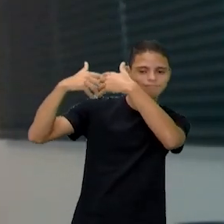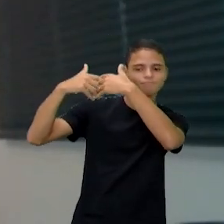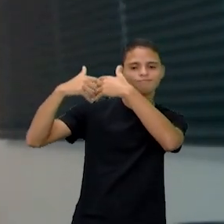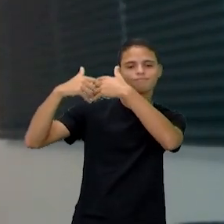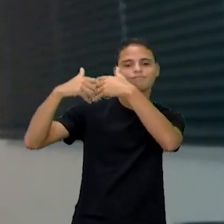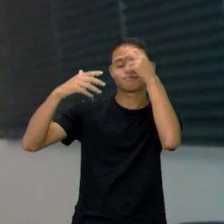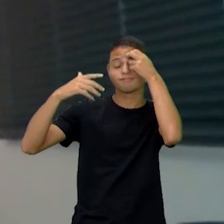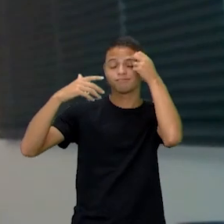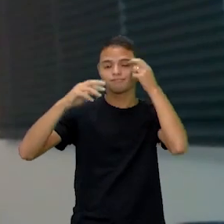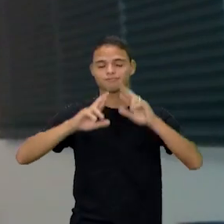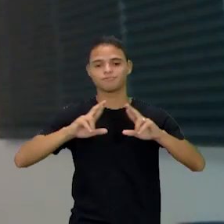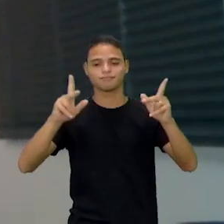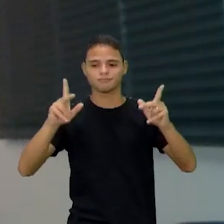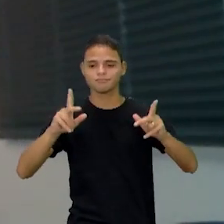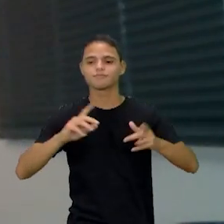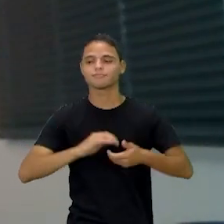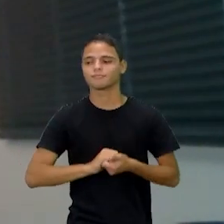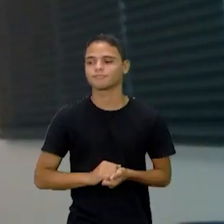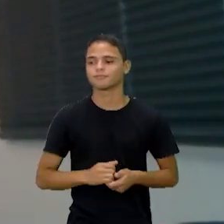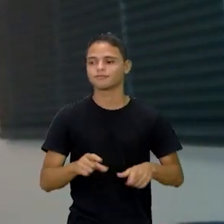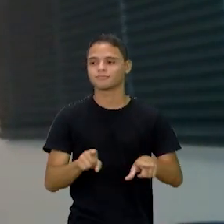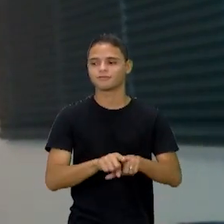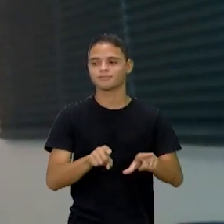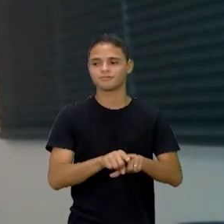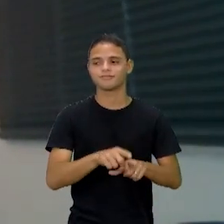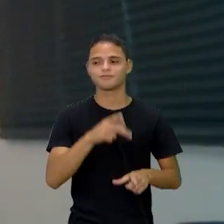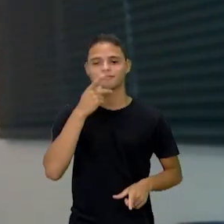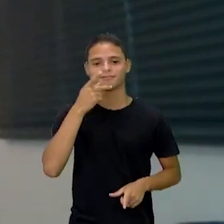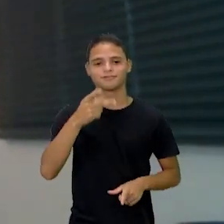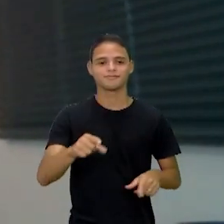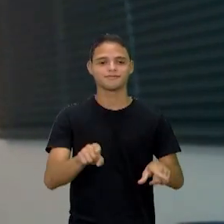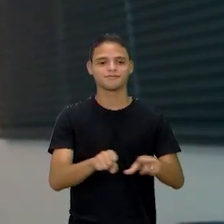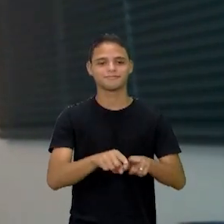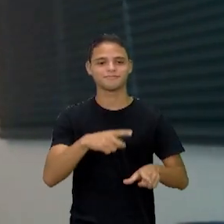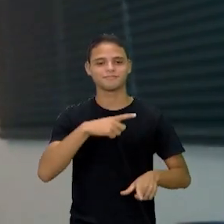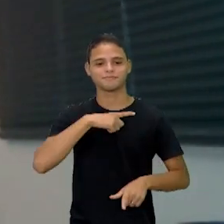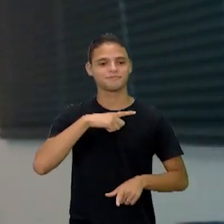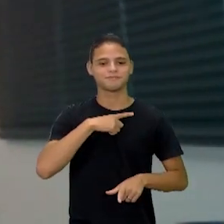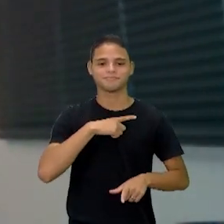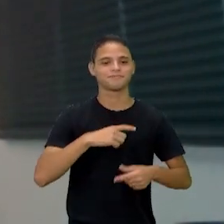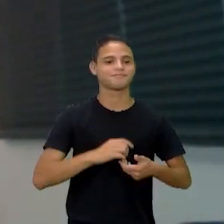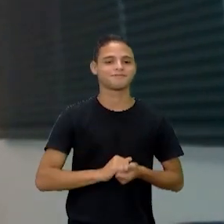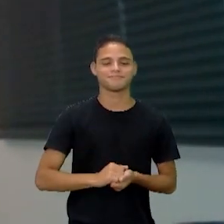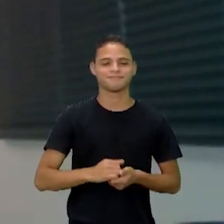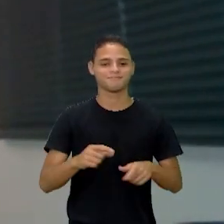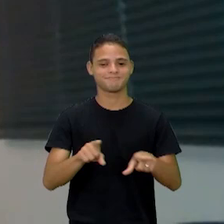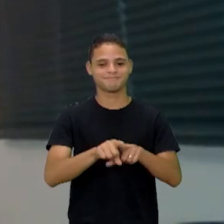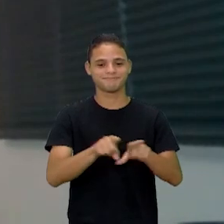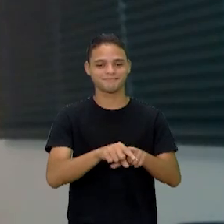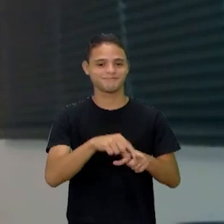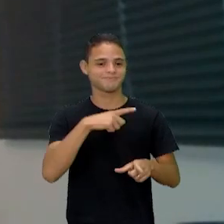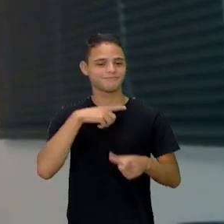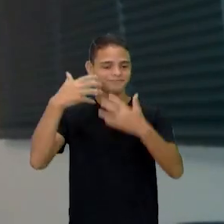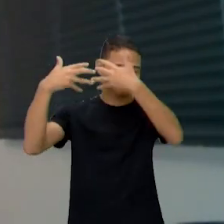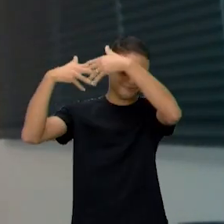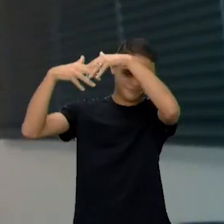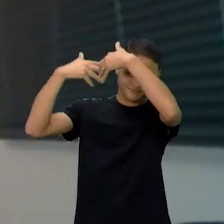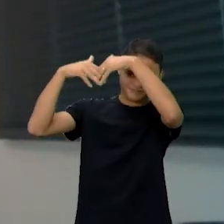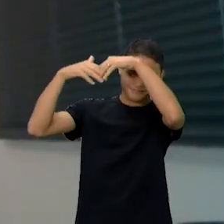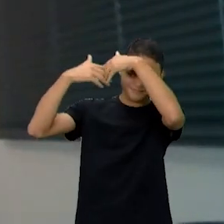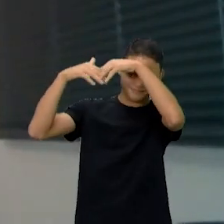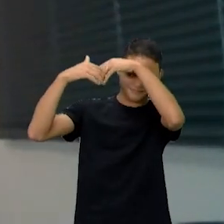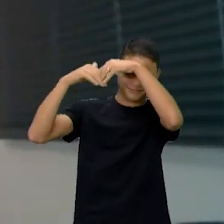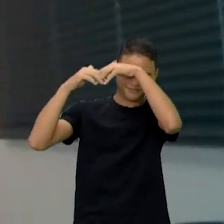que funciona de um jeito diferente, né? A gente fala que são pessoas neuroatípicas, pessoas neurodivergentes, porque tem um cérebro que